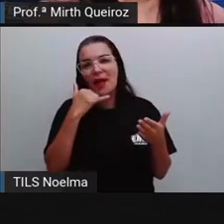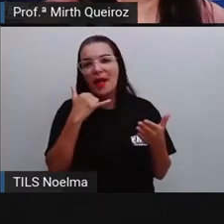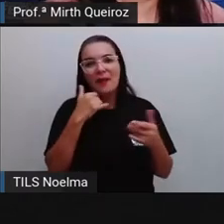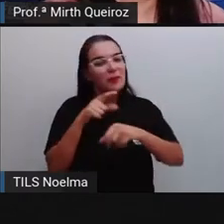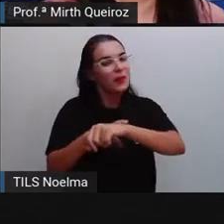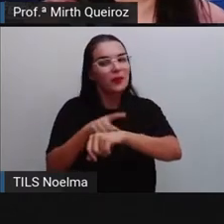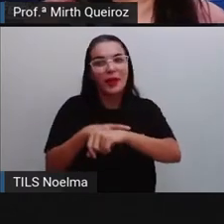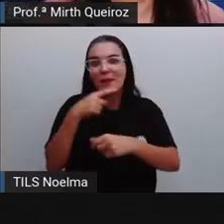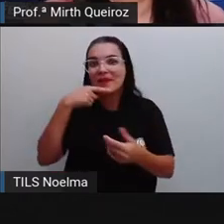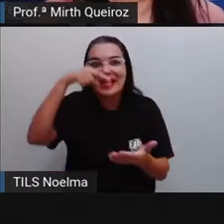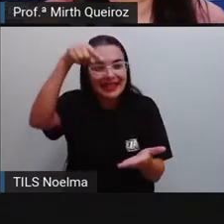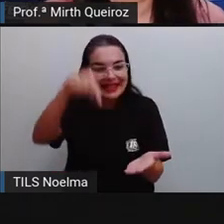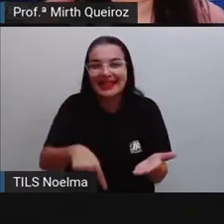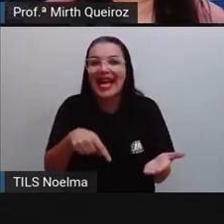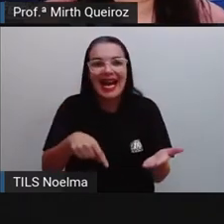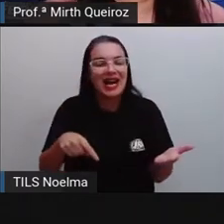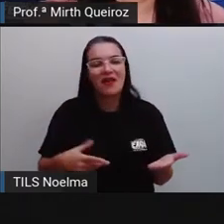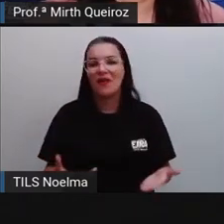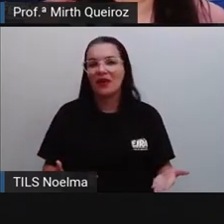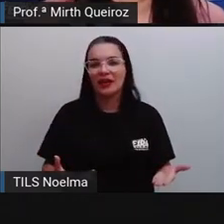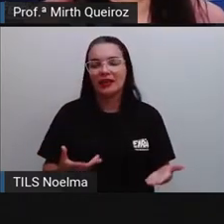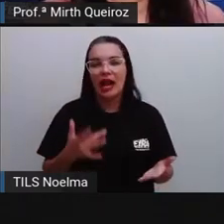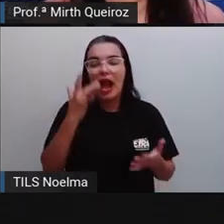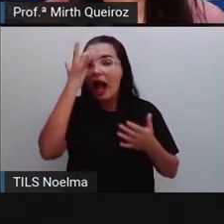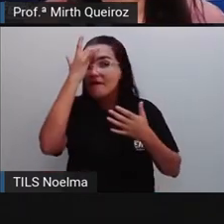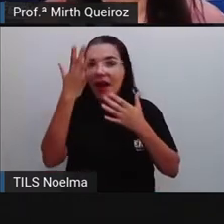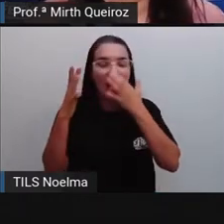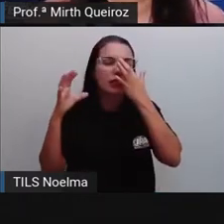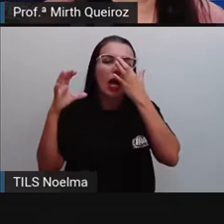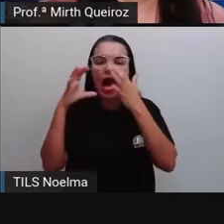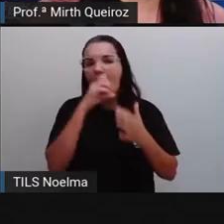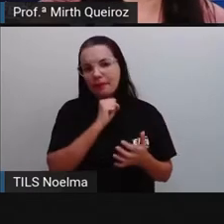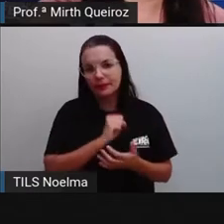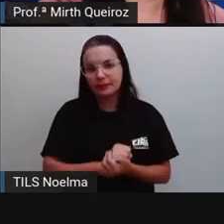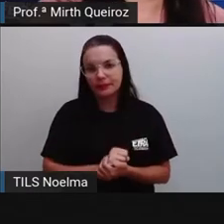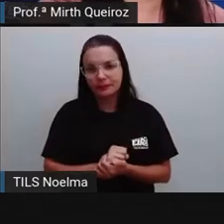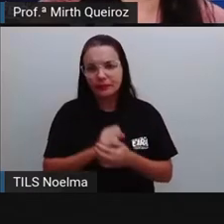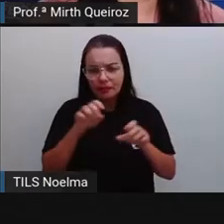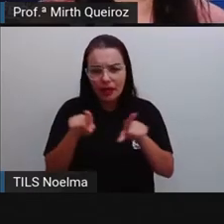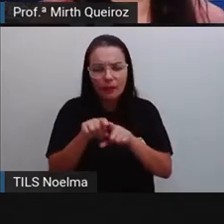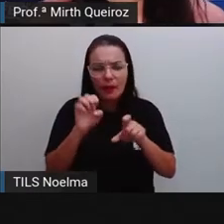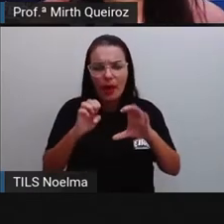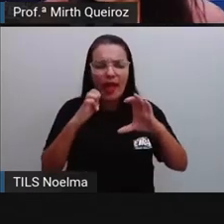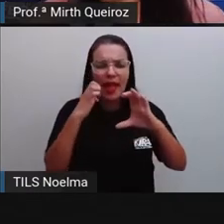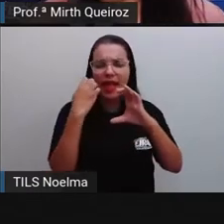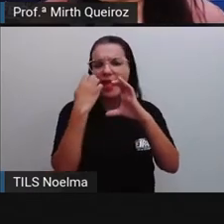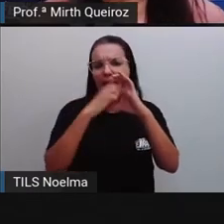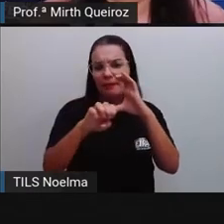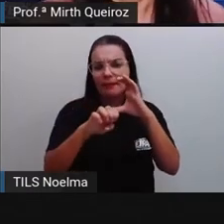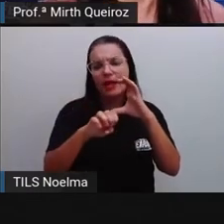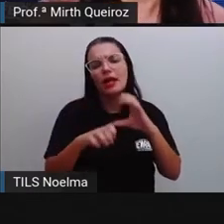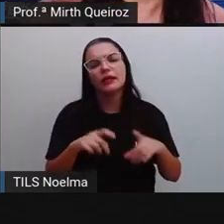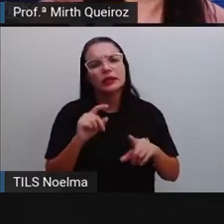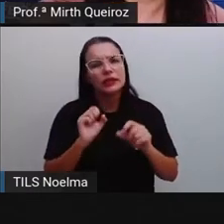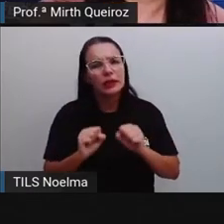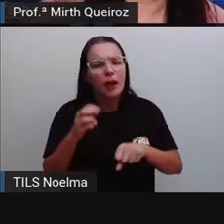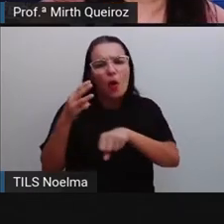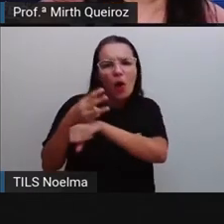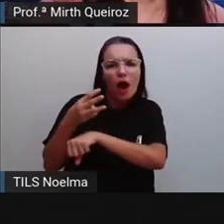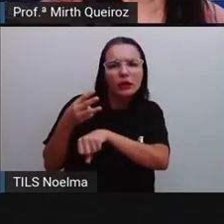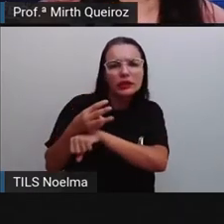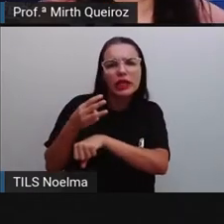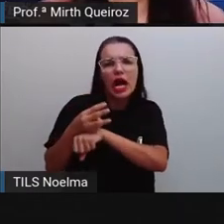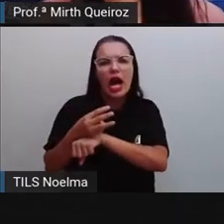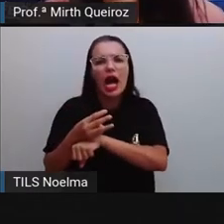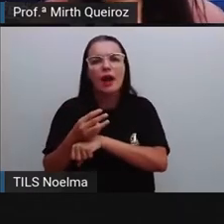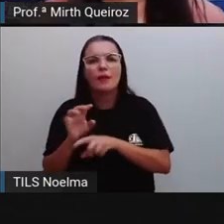Não somente mensagem, como a gente faz quando a gente vai escrever um e-mail, quando a gente vai utilizar o WhatsApp, né? Quando a gente utiliza